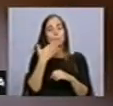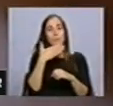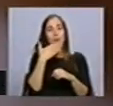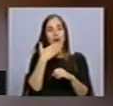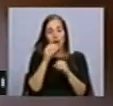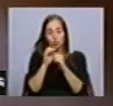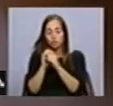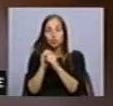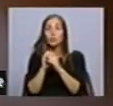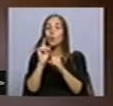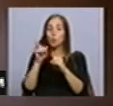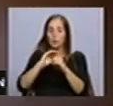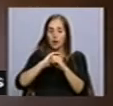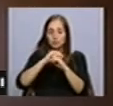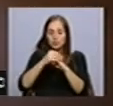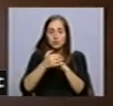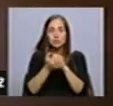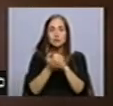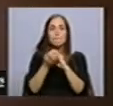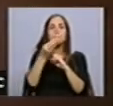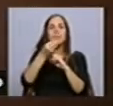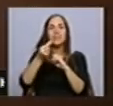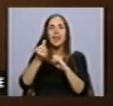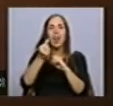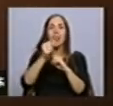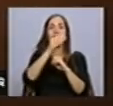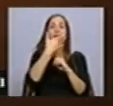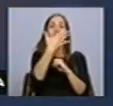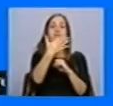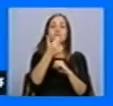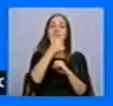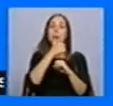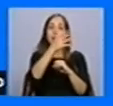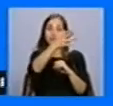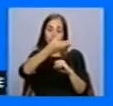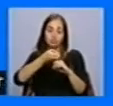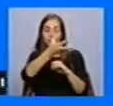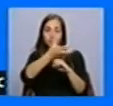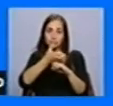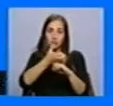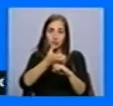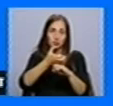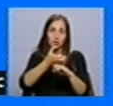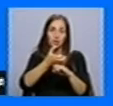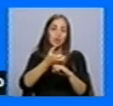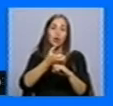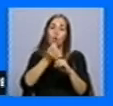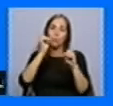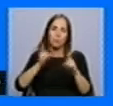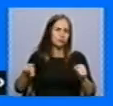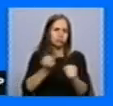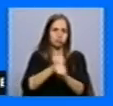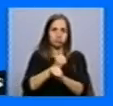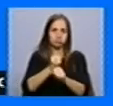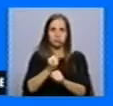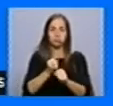grande quantidade de matéria, precisamente da gigante vermelha, chega a um ponto em que há uma autêntica explosão termonuclear. E eu já te vou dizer